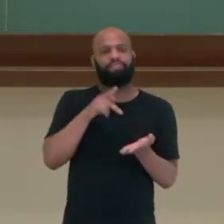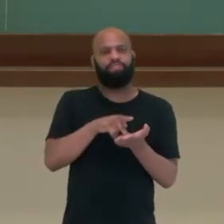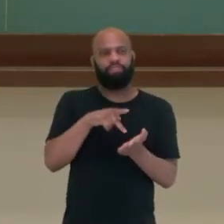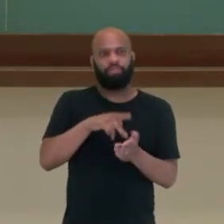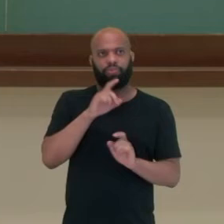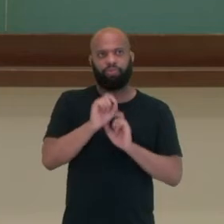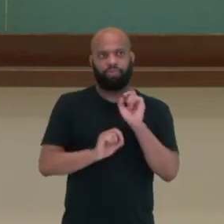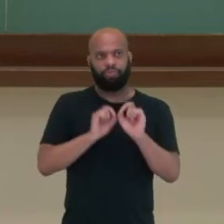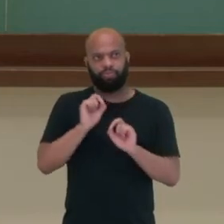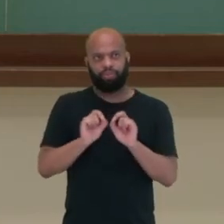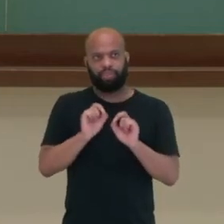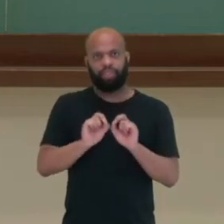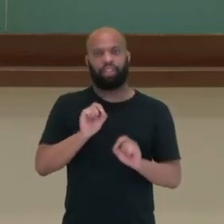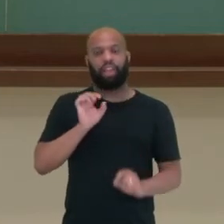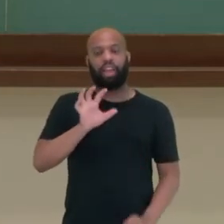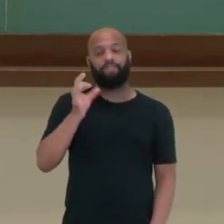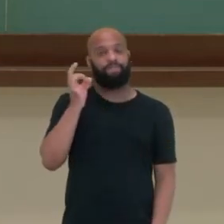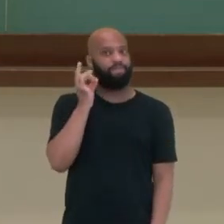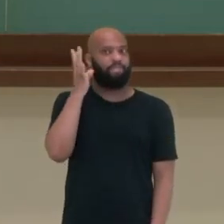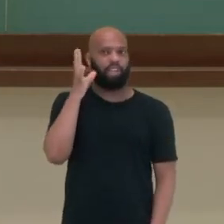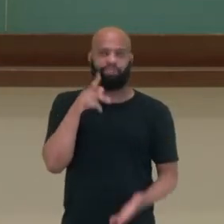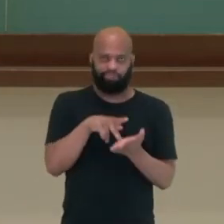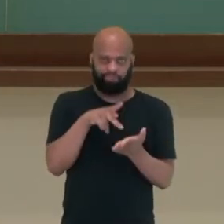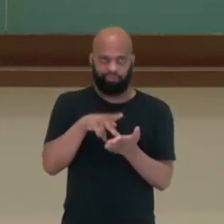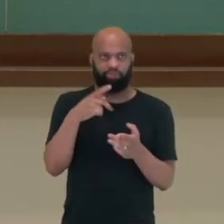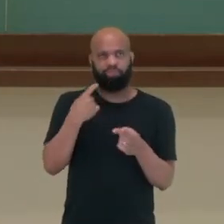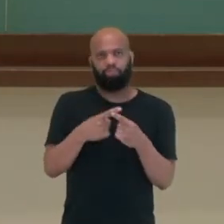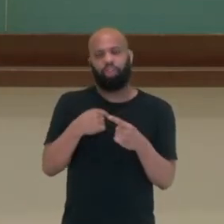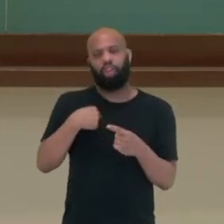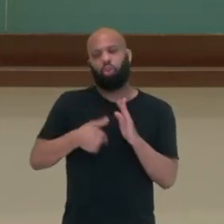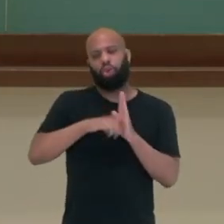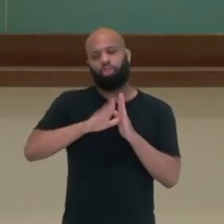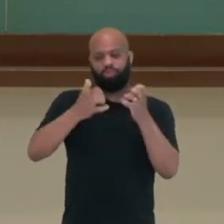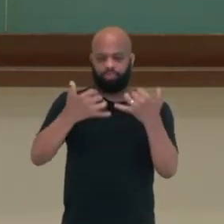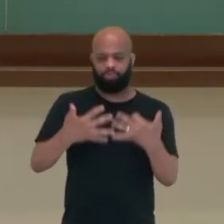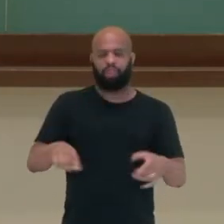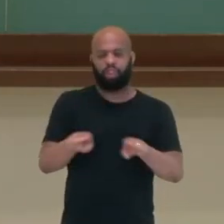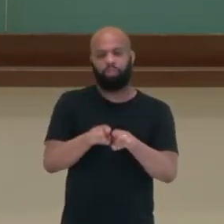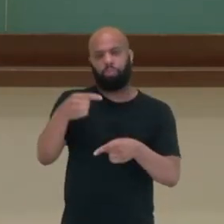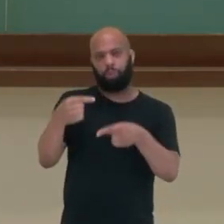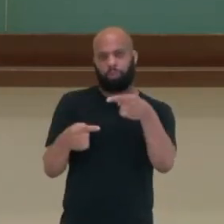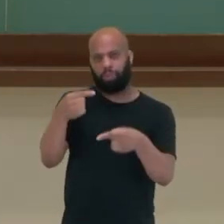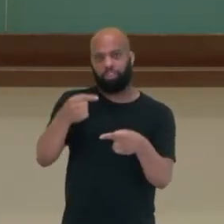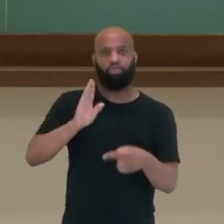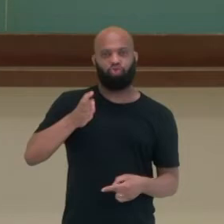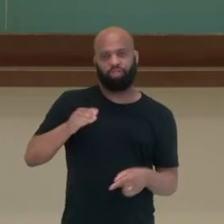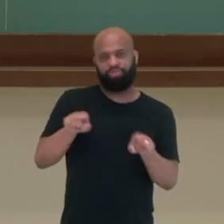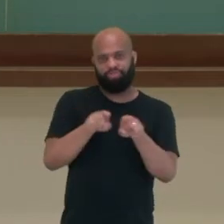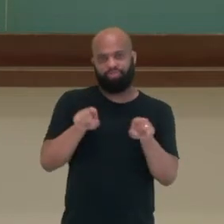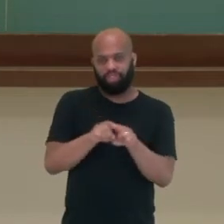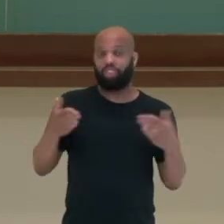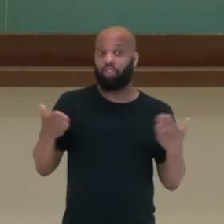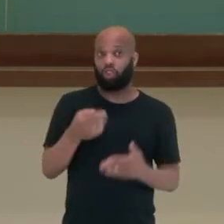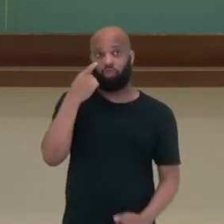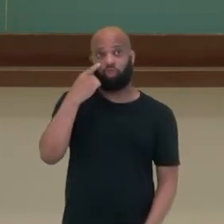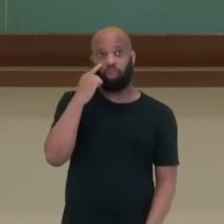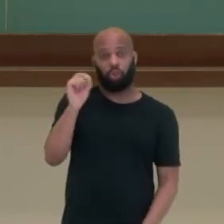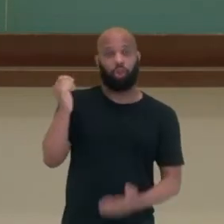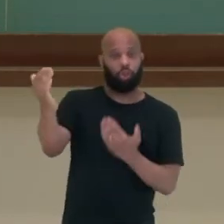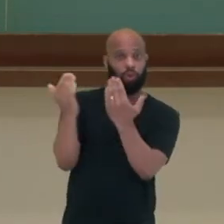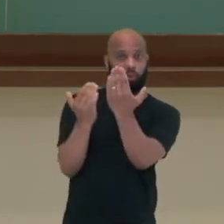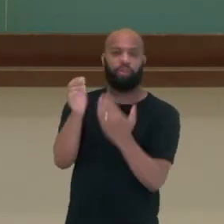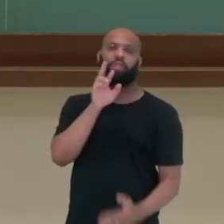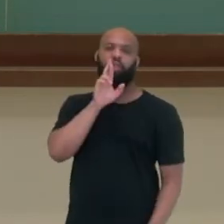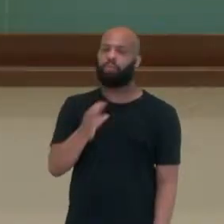foi muito fácil, é muito tranquilo. Também eu já tinha falado, já tinha discutido contigo, né? Vamos observar então? Bora lá